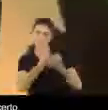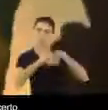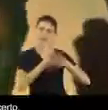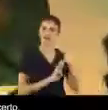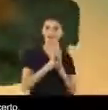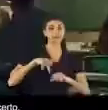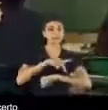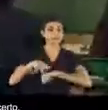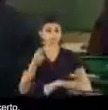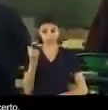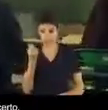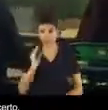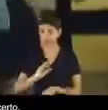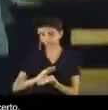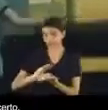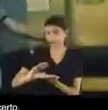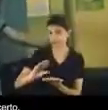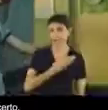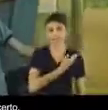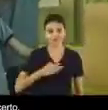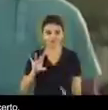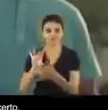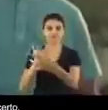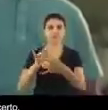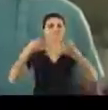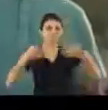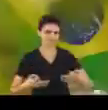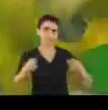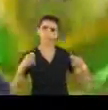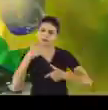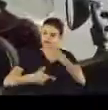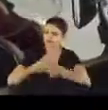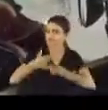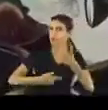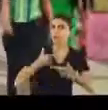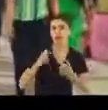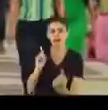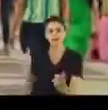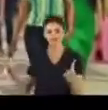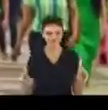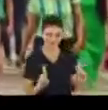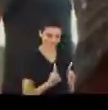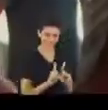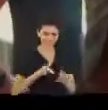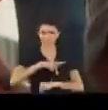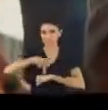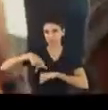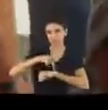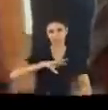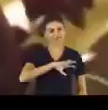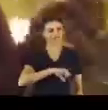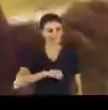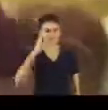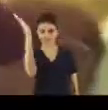Uma pátria que cuida para que o dinheiro público vá para o lugar certo. Porque é assim que tem que ser. E porque juntos somos a